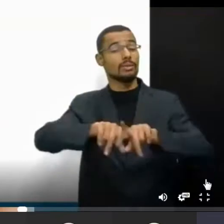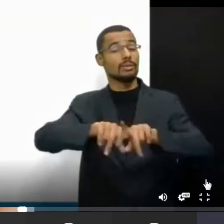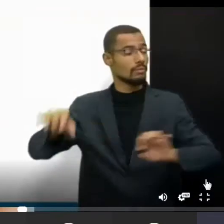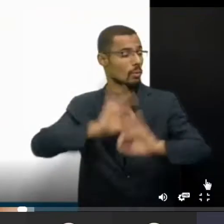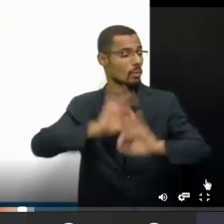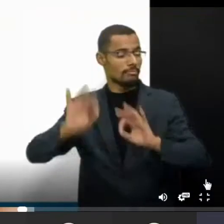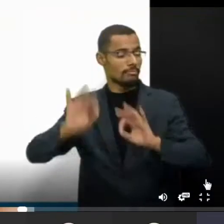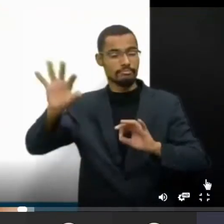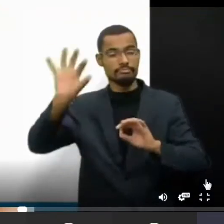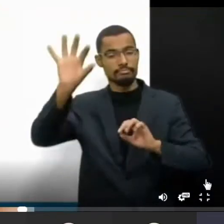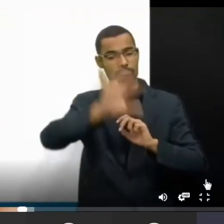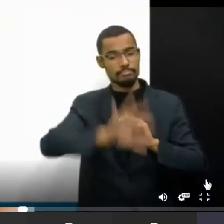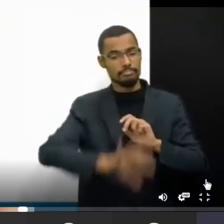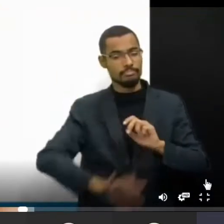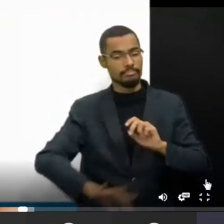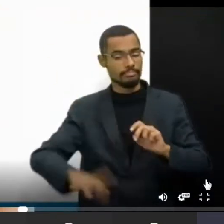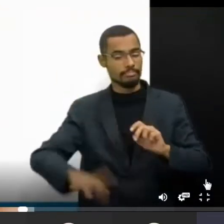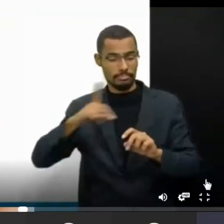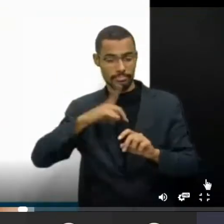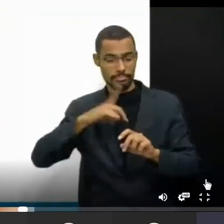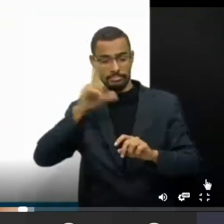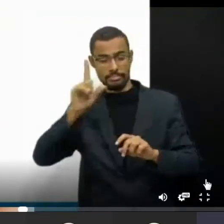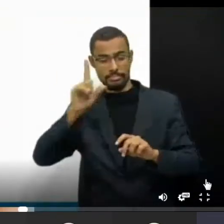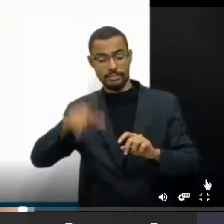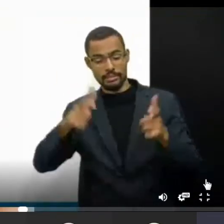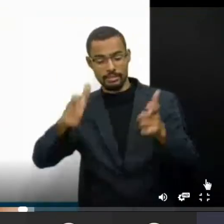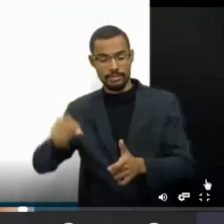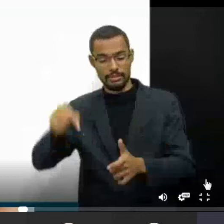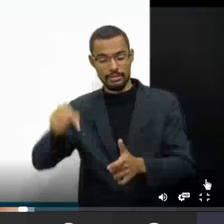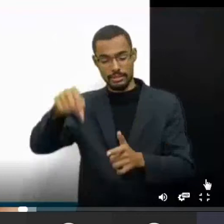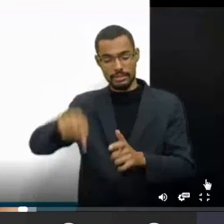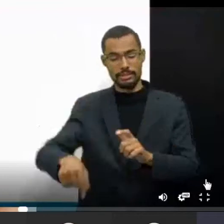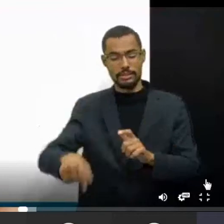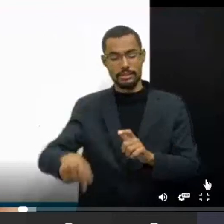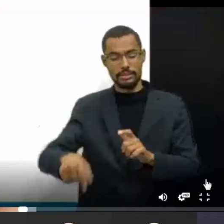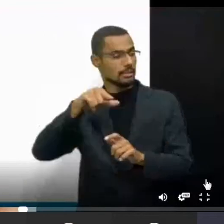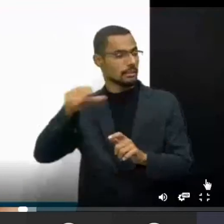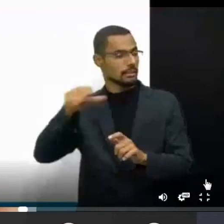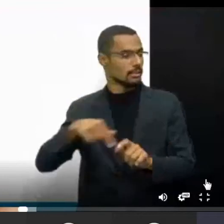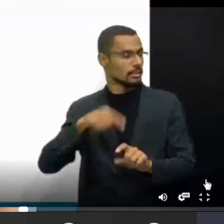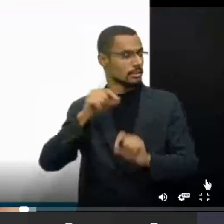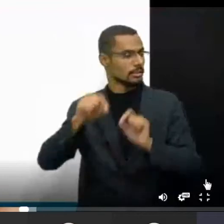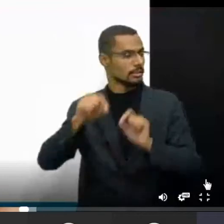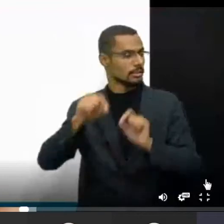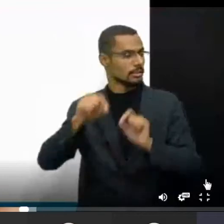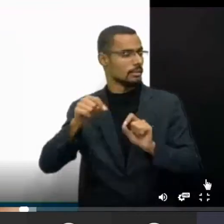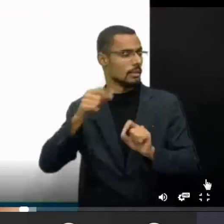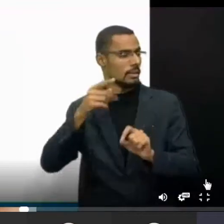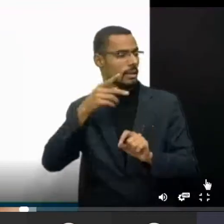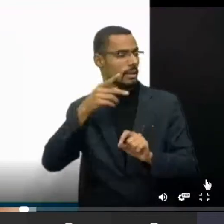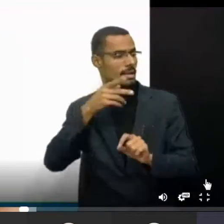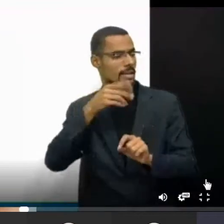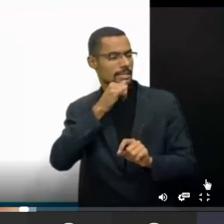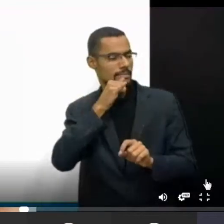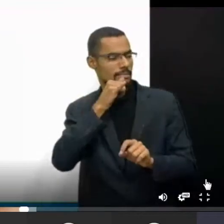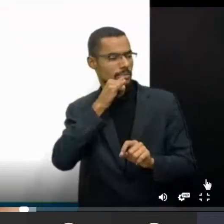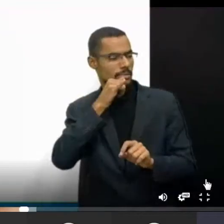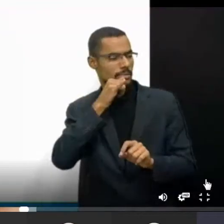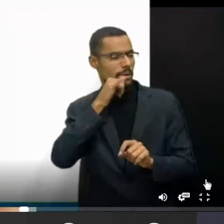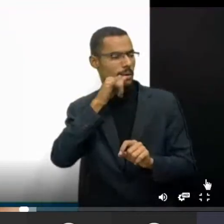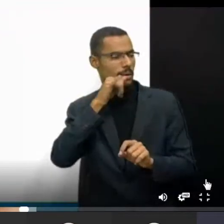diferentes estruturas. Então, eu tenho região de palato mole. Então, quando nós